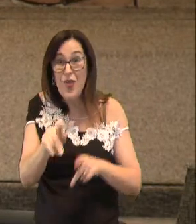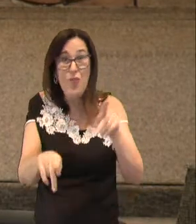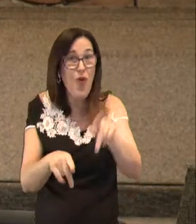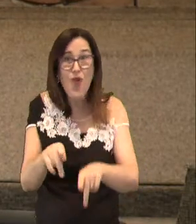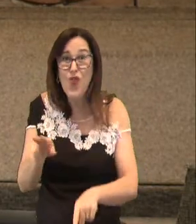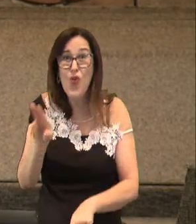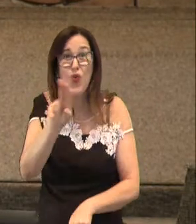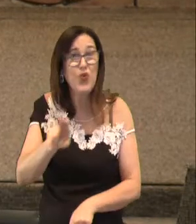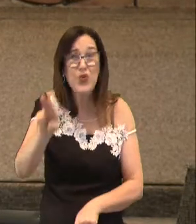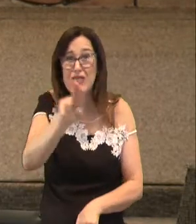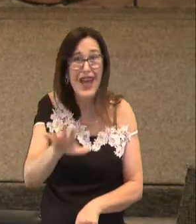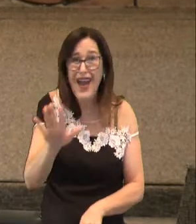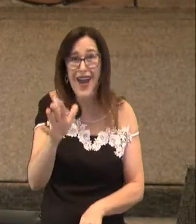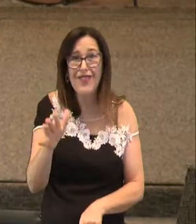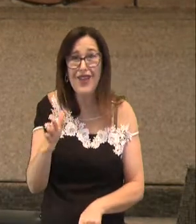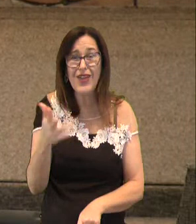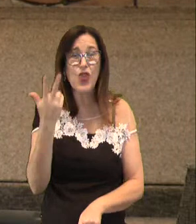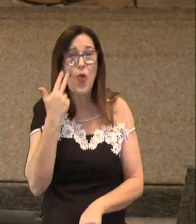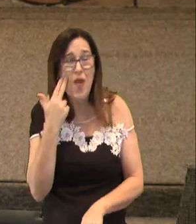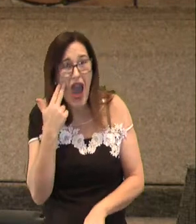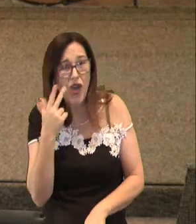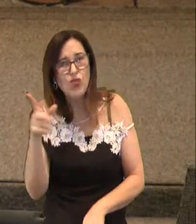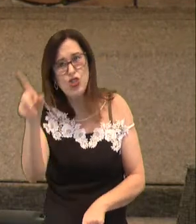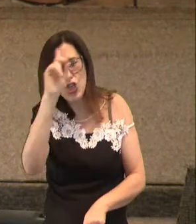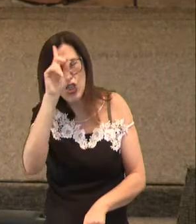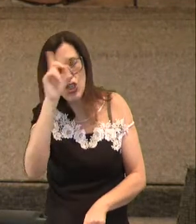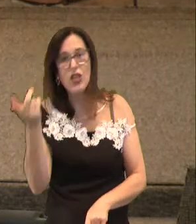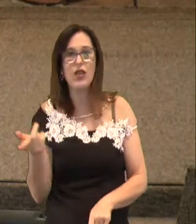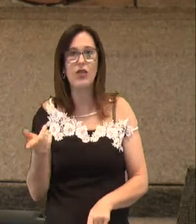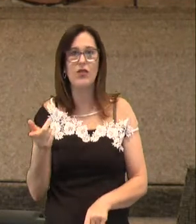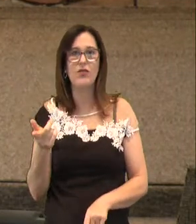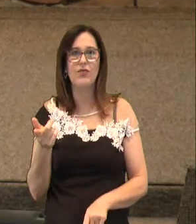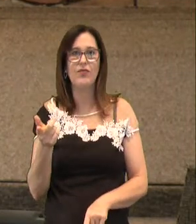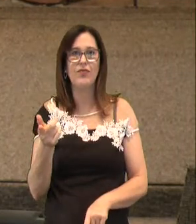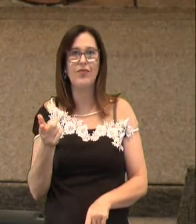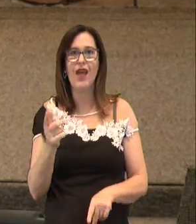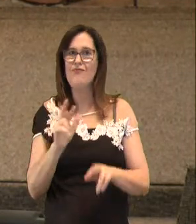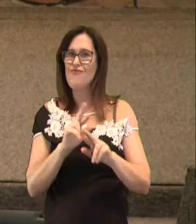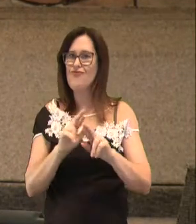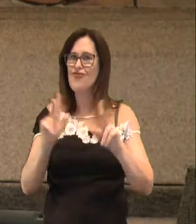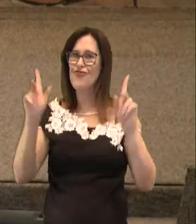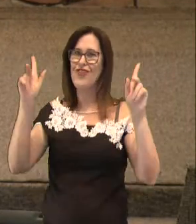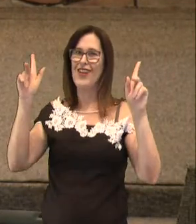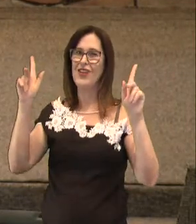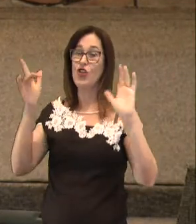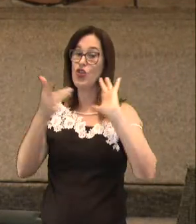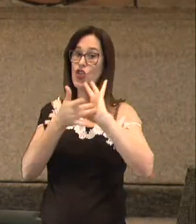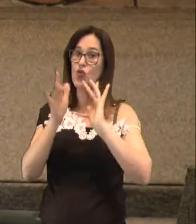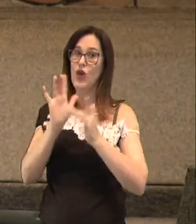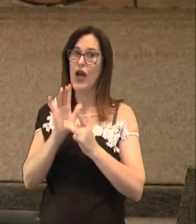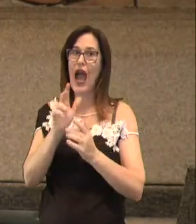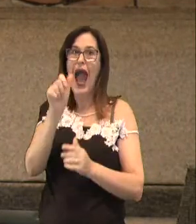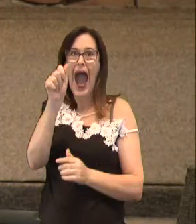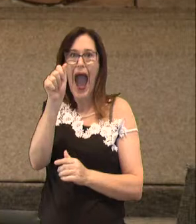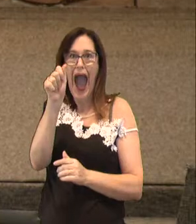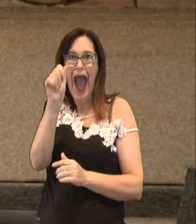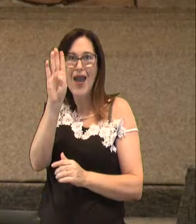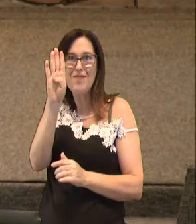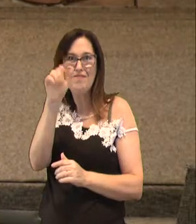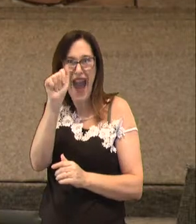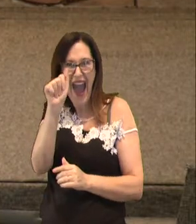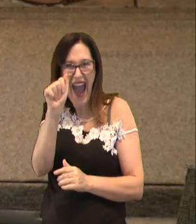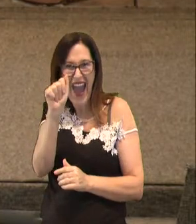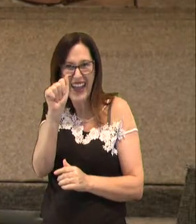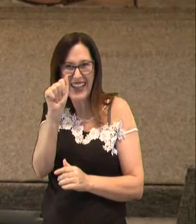que as pessoas falavam no dia a dia. Jesus não usou Abi no hebraico, Jesus usou Abba no